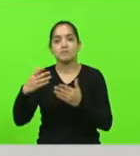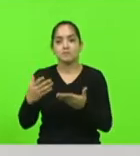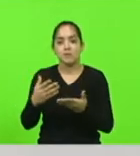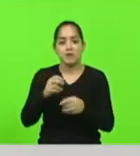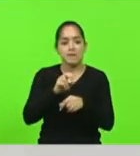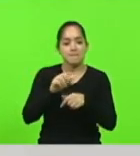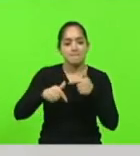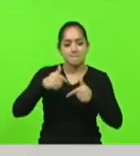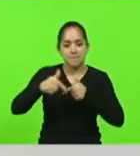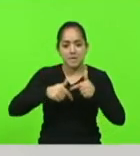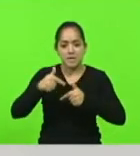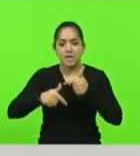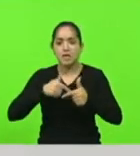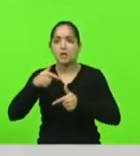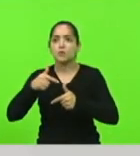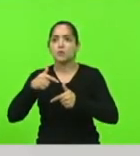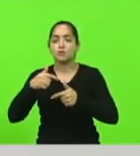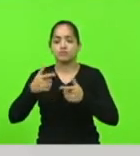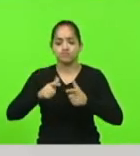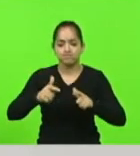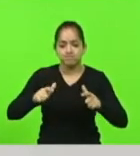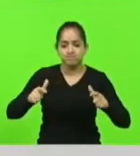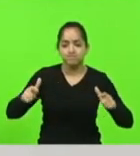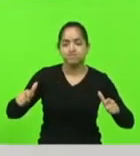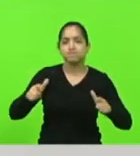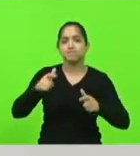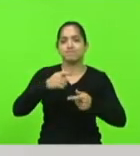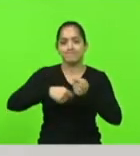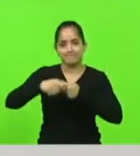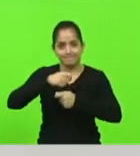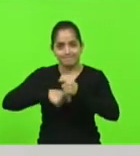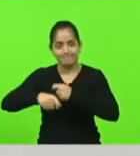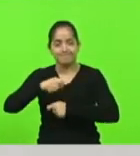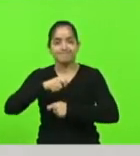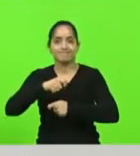emprego e renda, crescimento para o nosso pujante Estado.